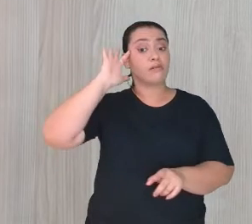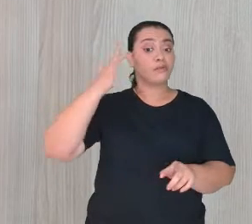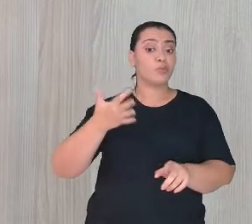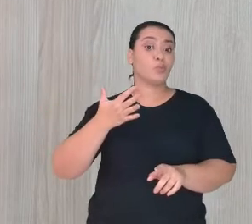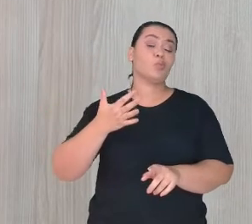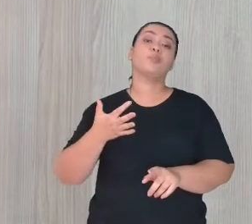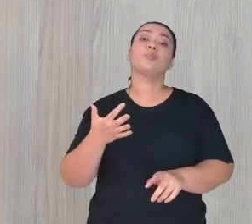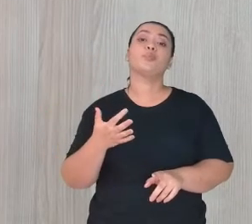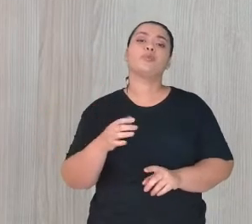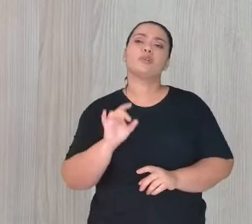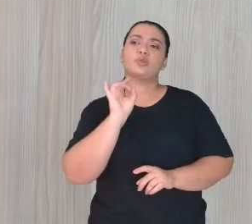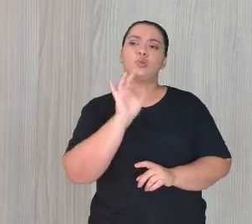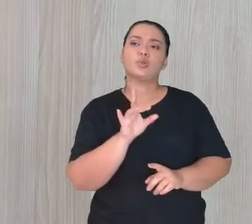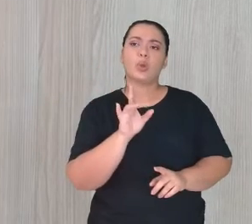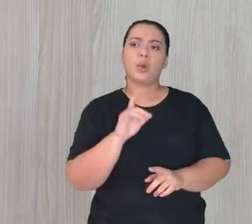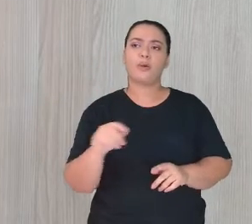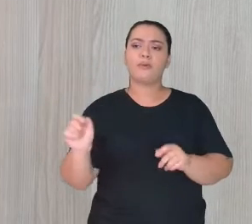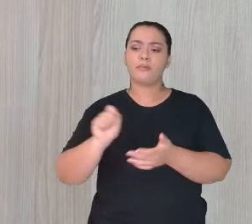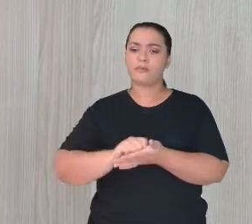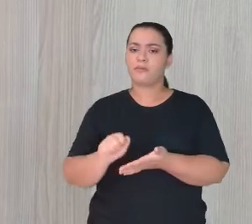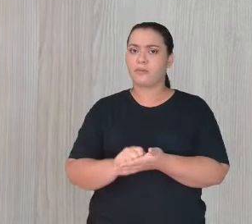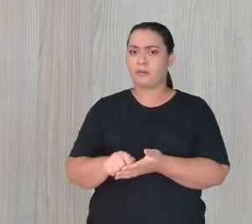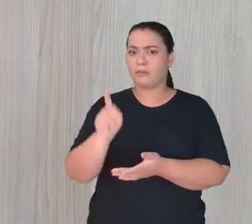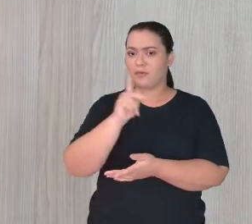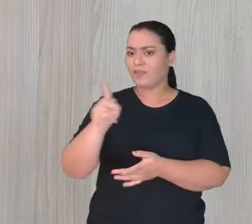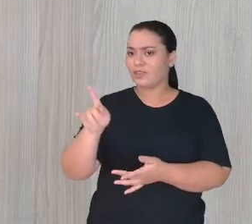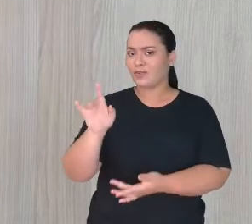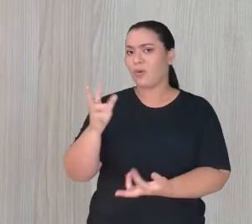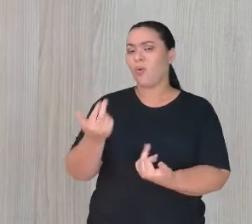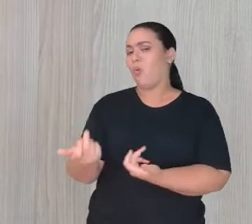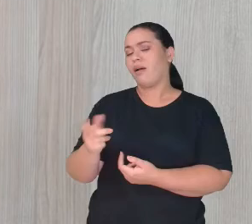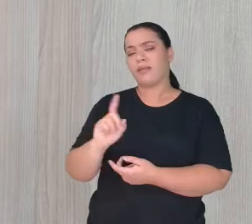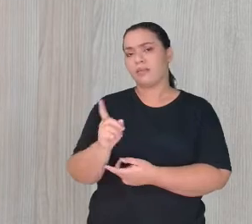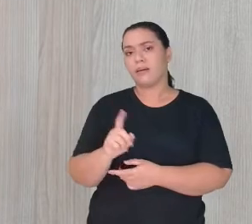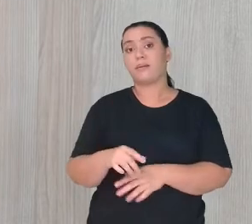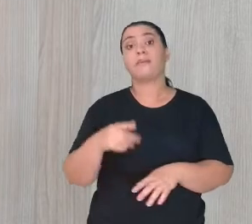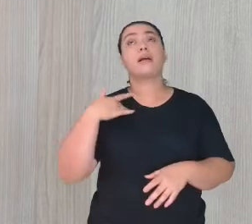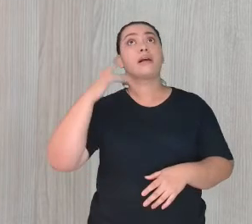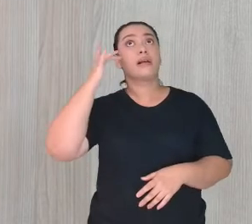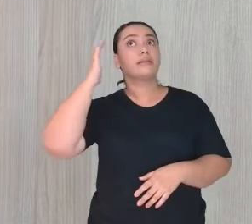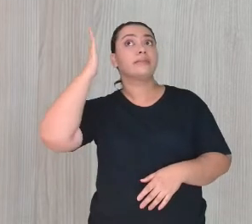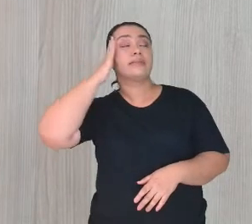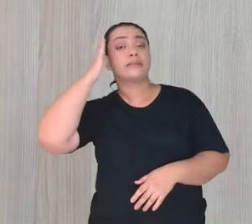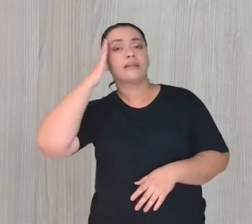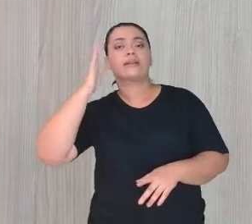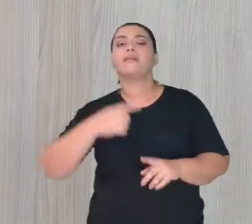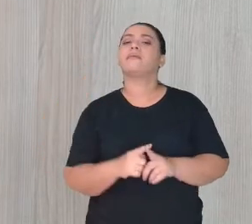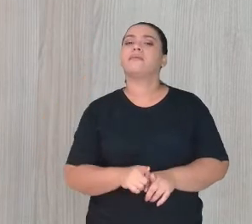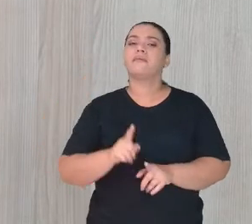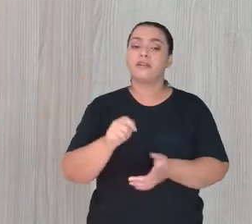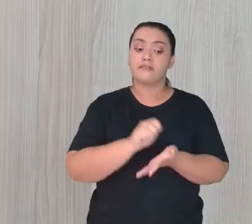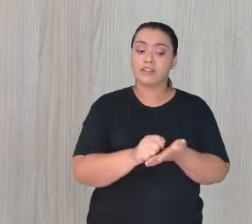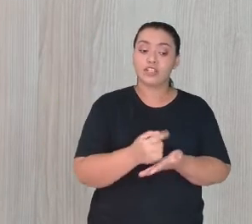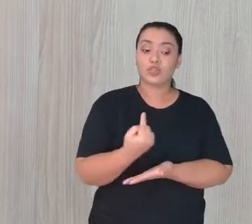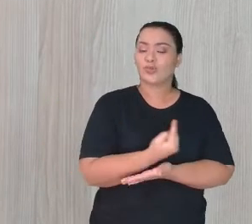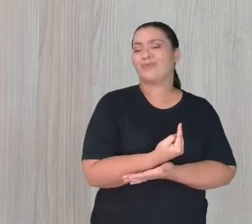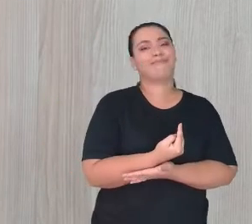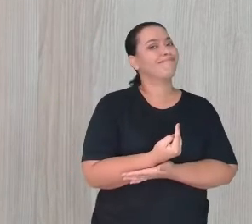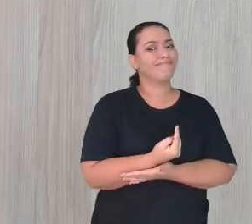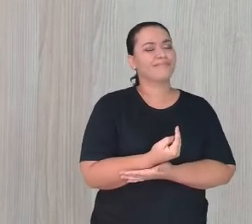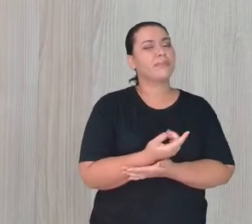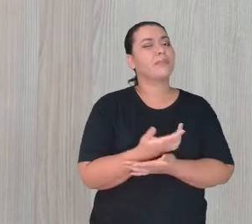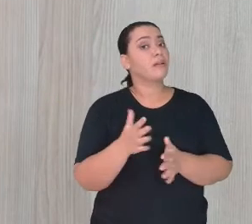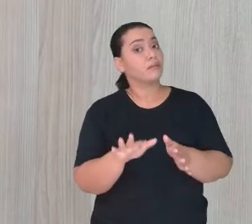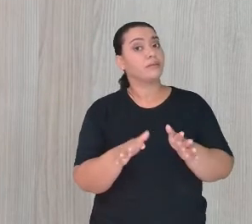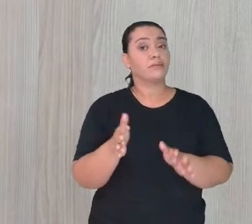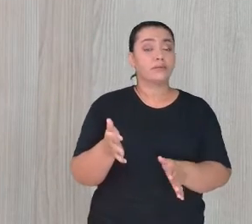resolvendo somente as questões que o professor fizer, tá bom? A gente acha que está entendendo, mas quando a gente vai fazer sozinho,